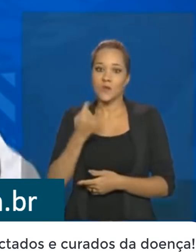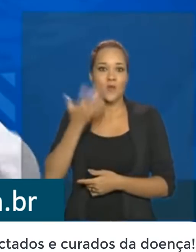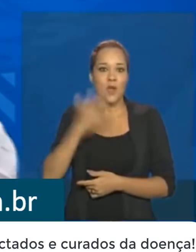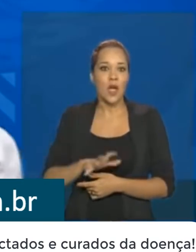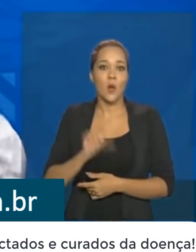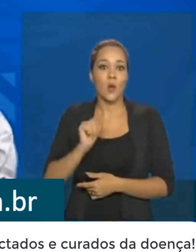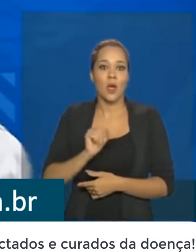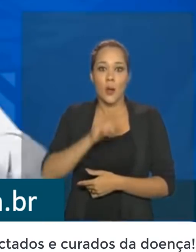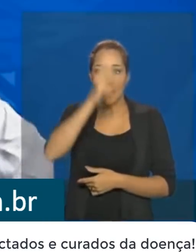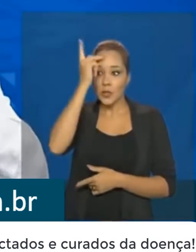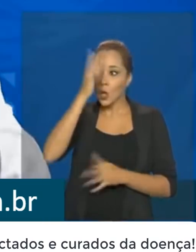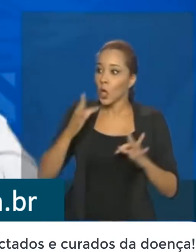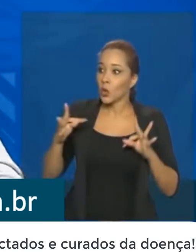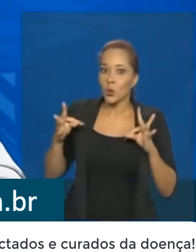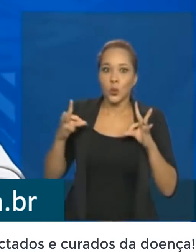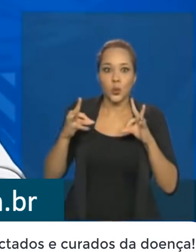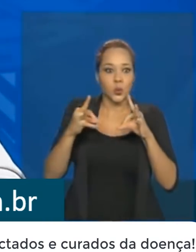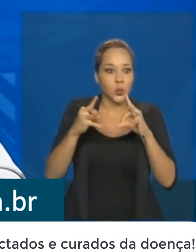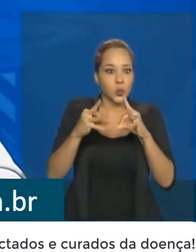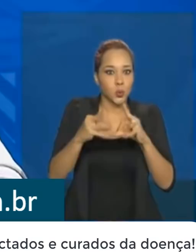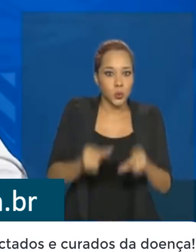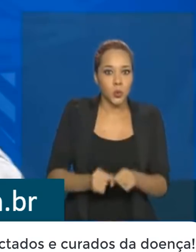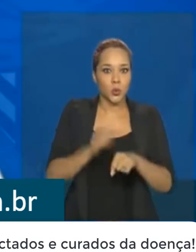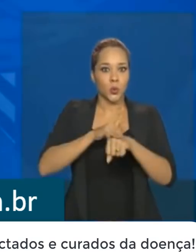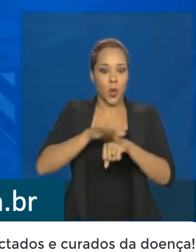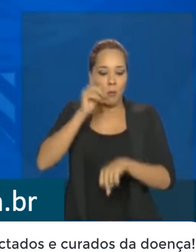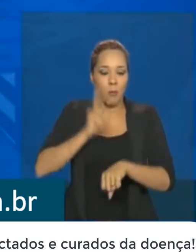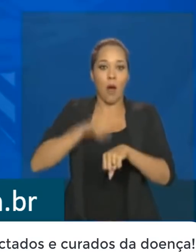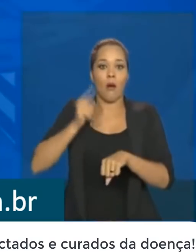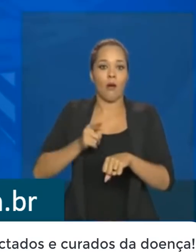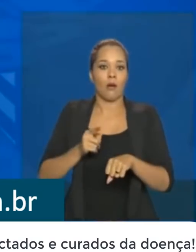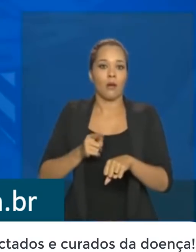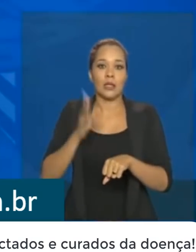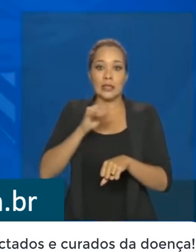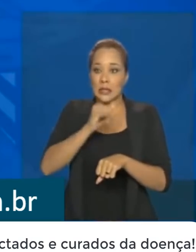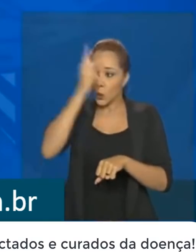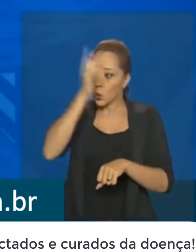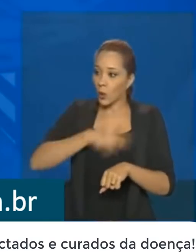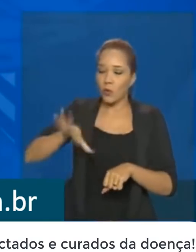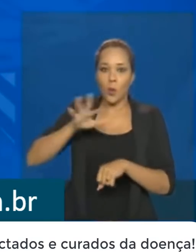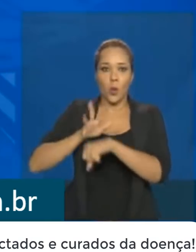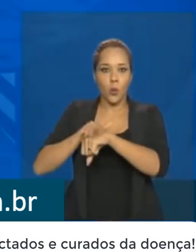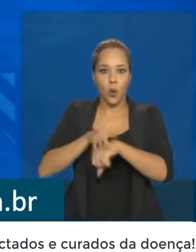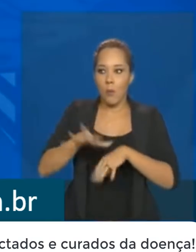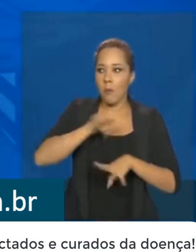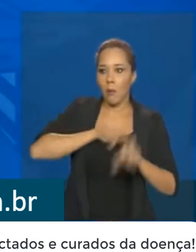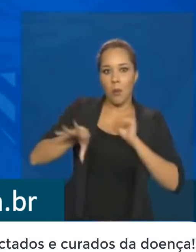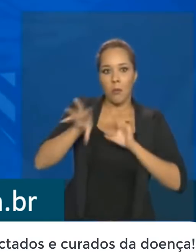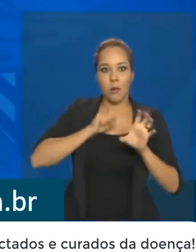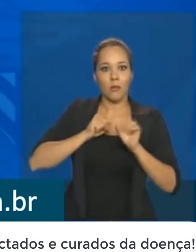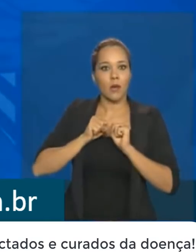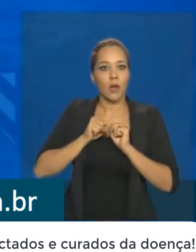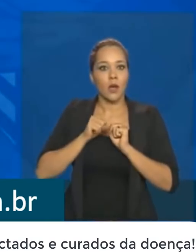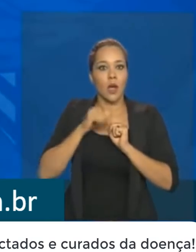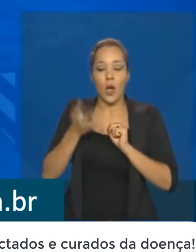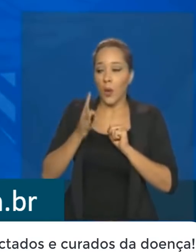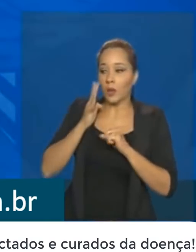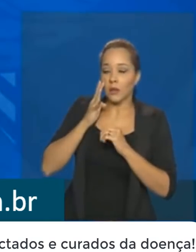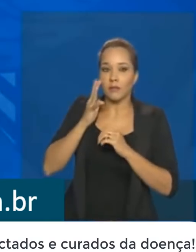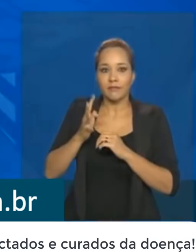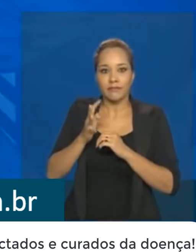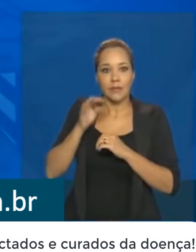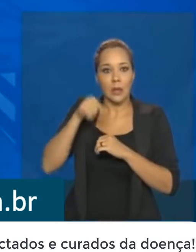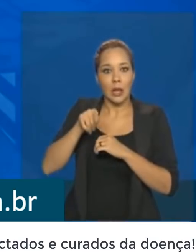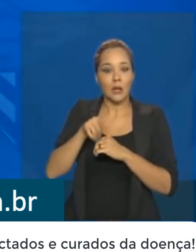é que todo mundo fique doente ao mesmo tempo. Porque se todo mundo ficar doente ao mesmo tempo, o atendimento que nós vamos dar não vai ser